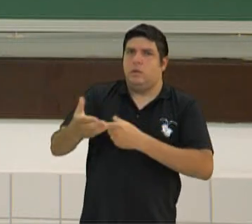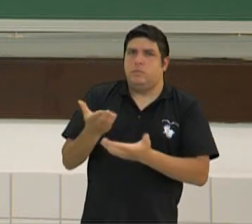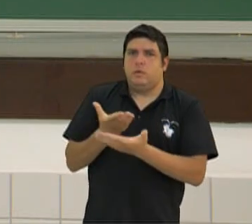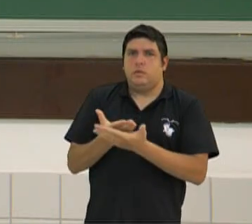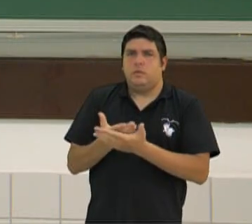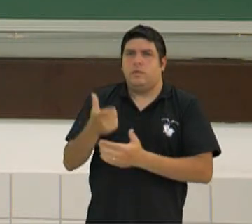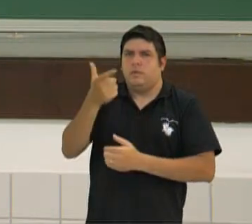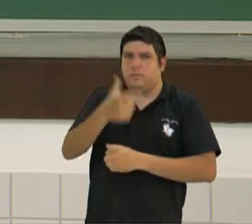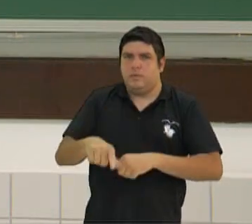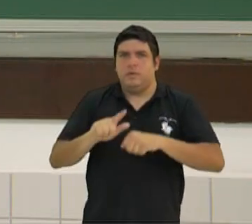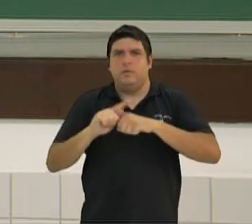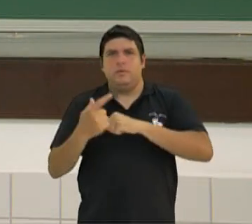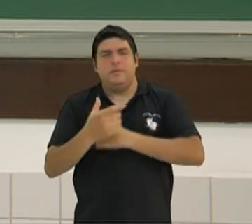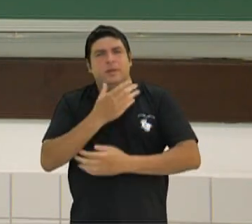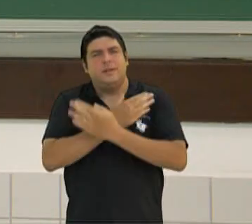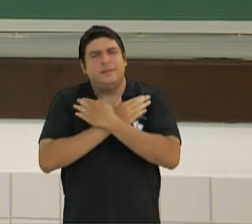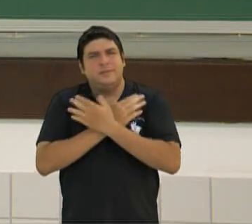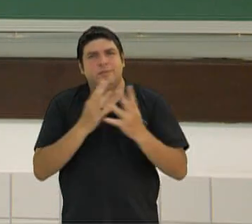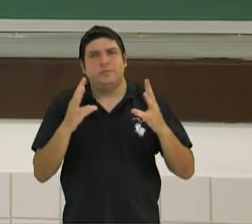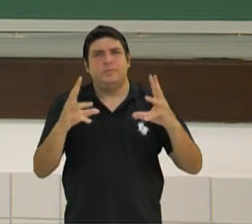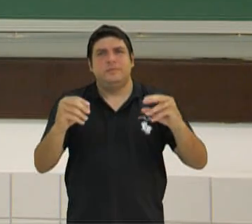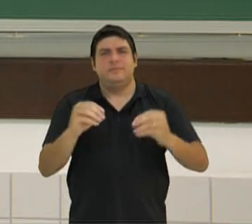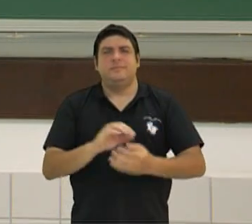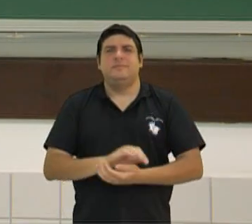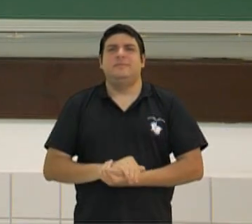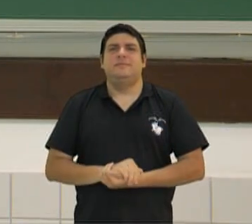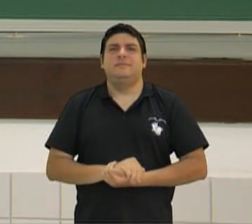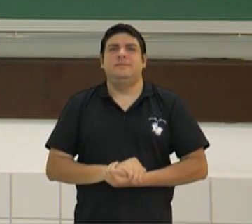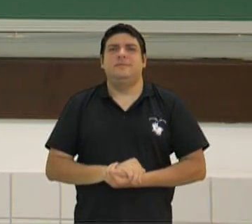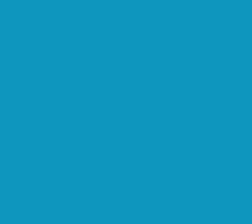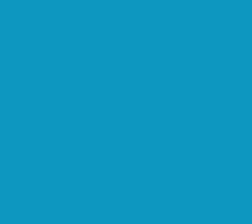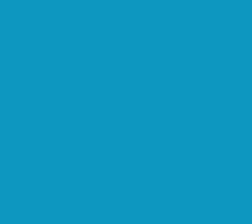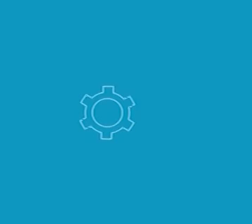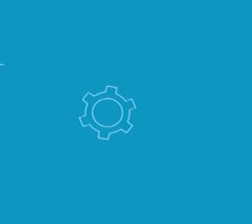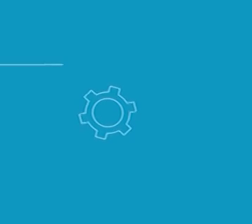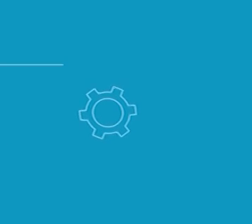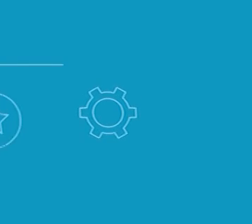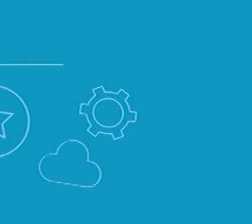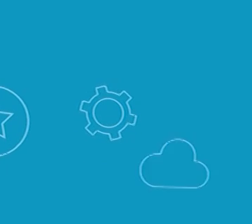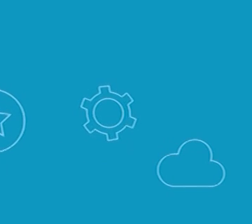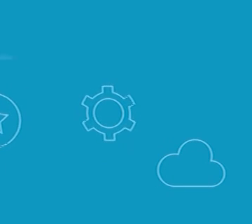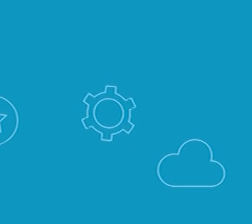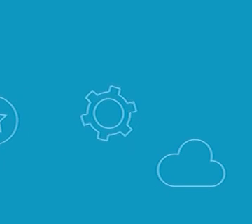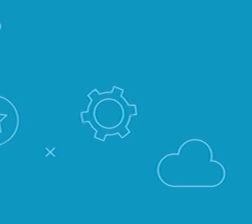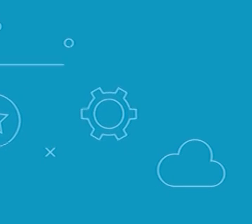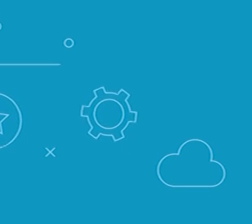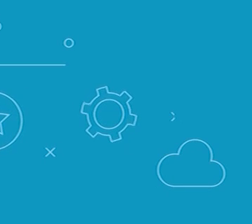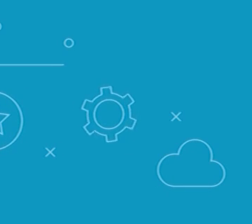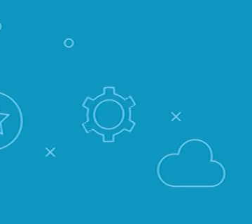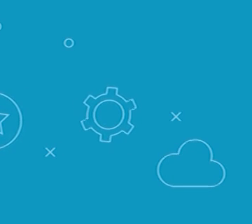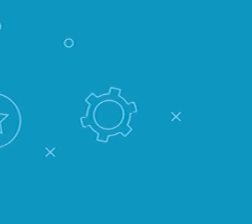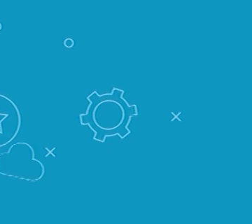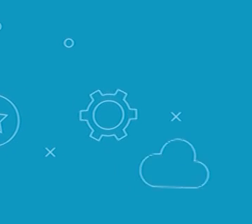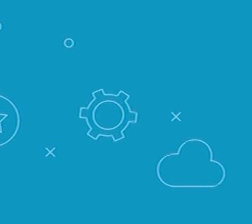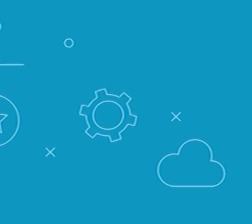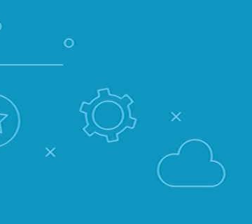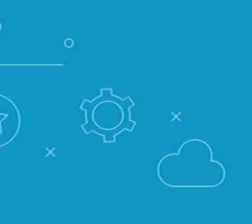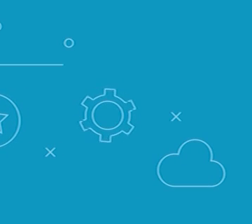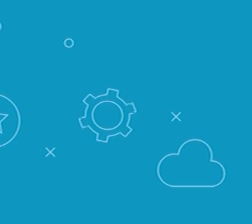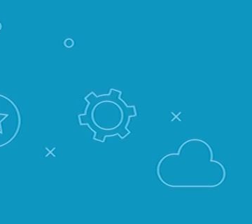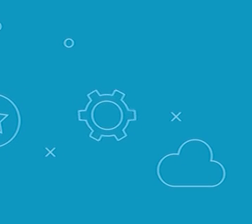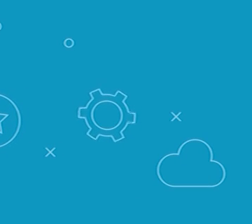mais geografia. Um abraço a todos e até lá.